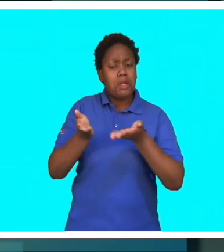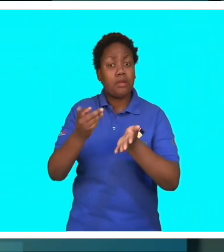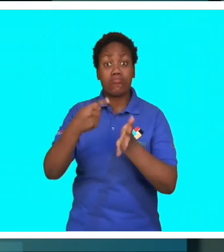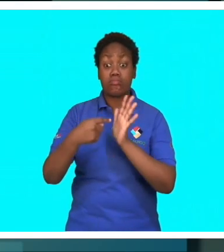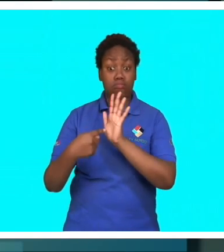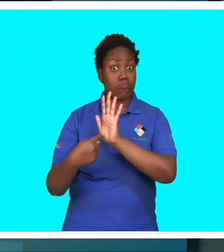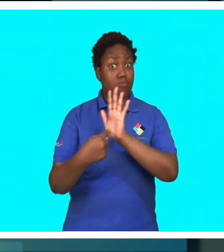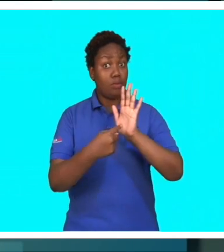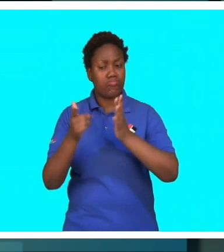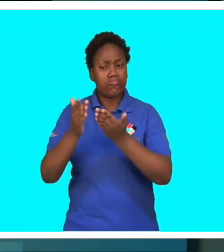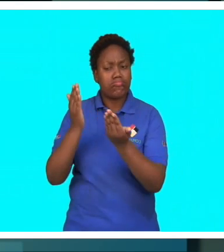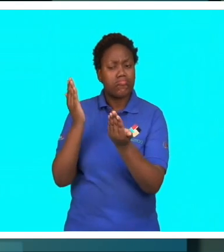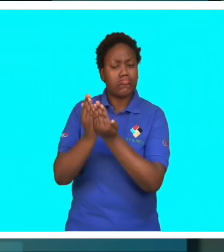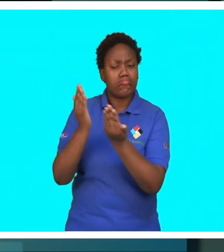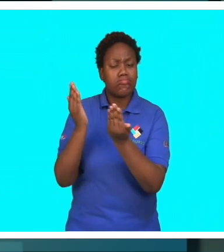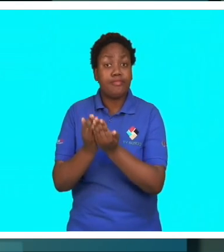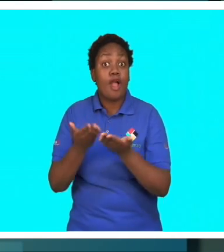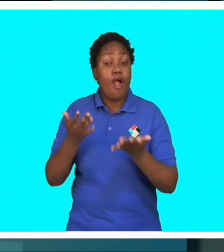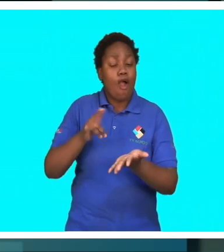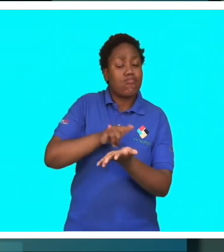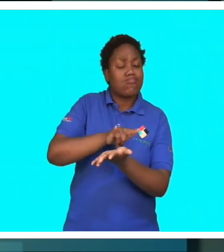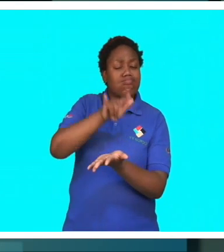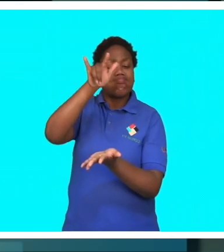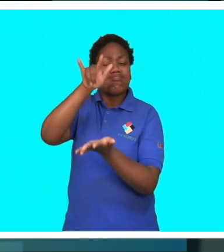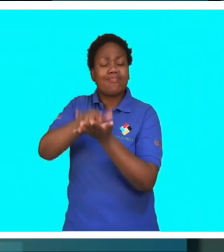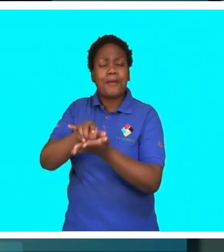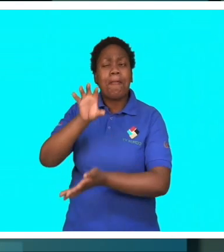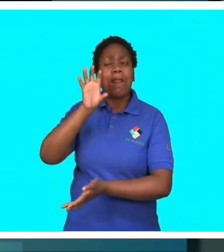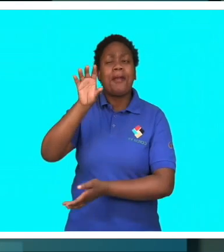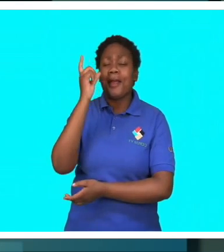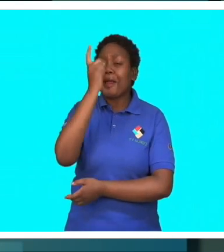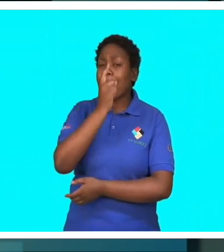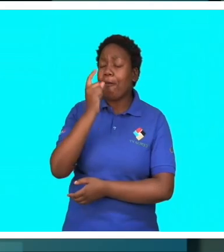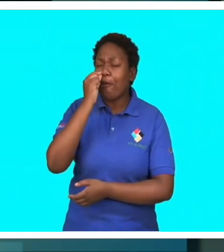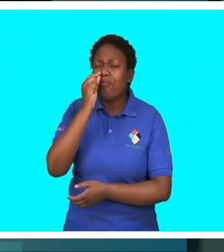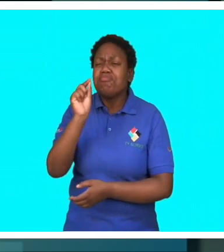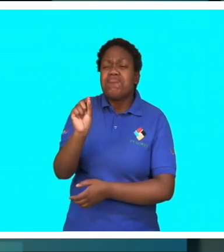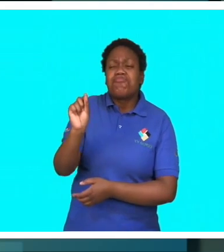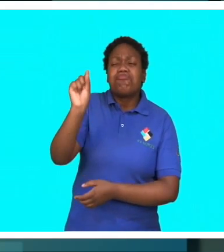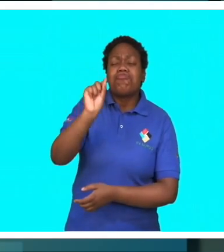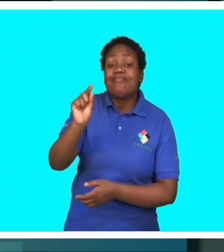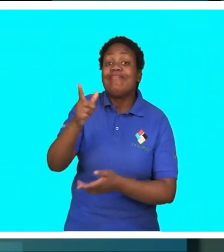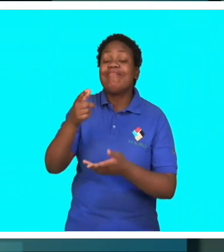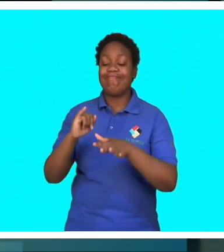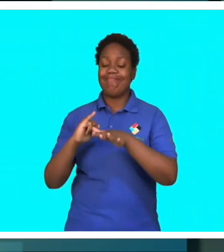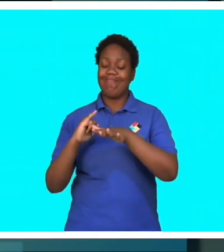Além da Alemanha, Maputo, a peça é exibida em Nampula e na ilha de Moçambuco.